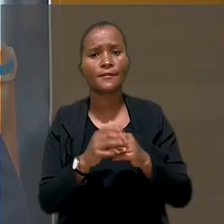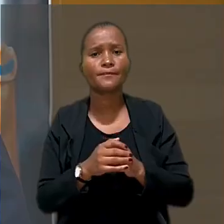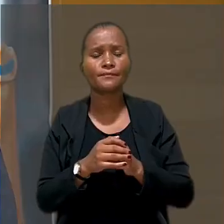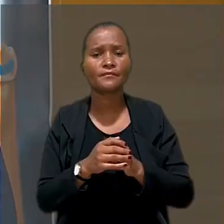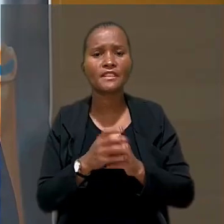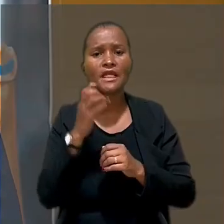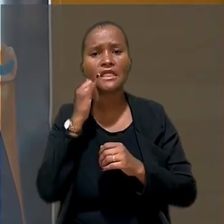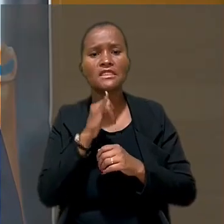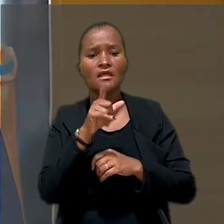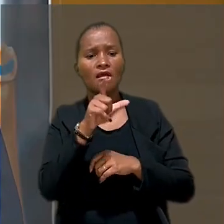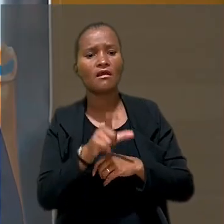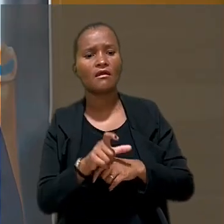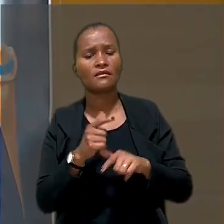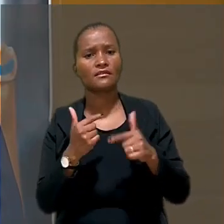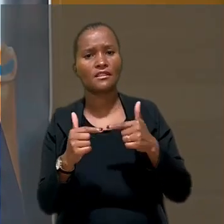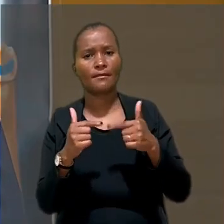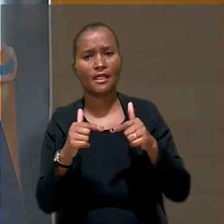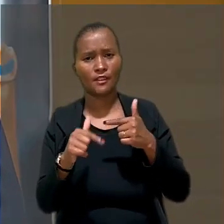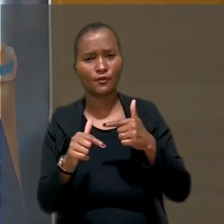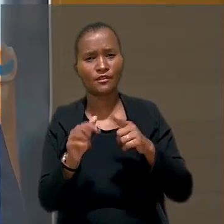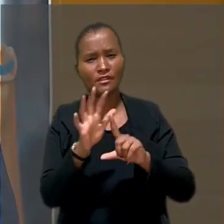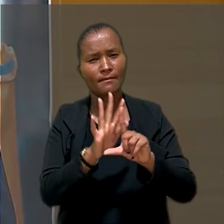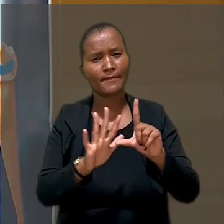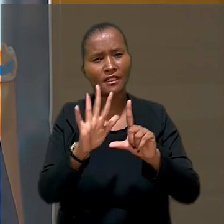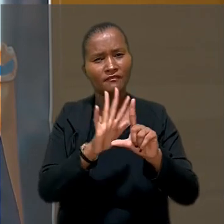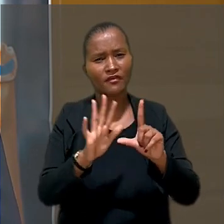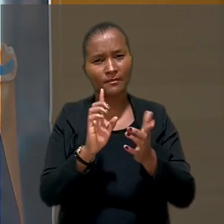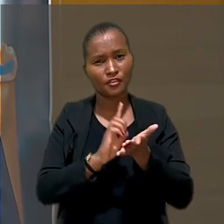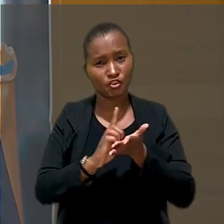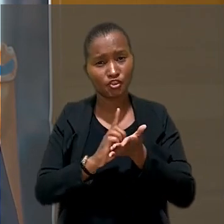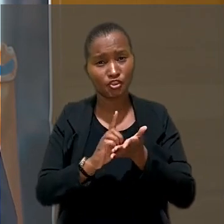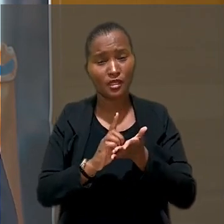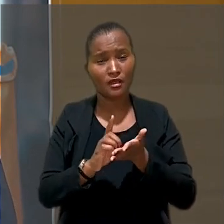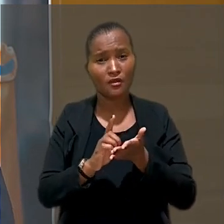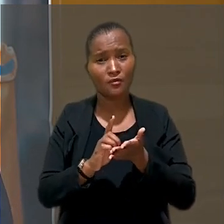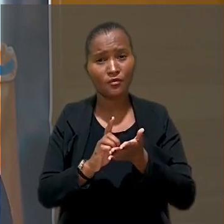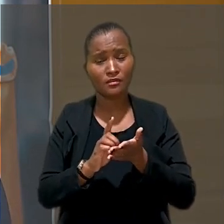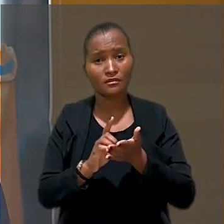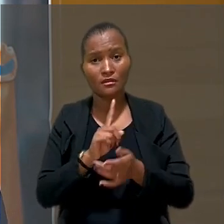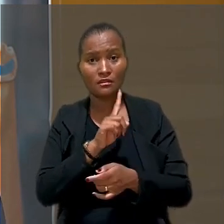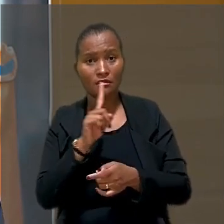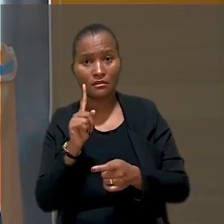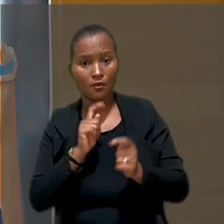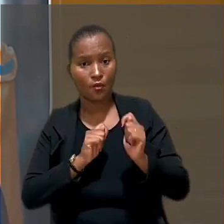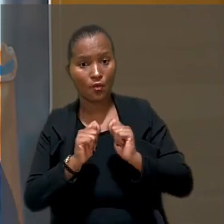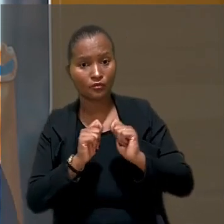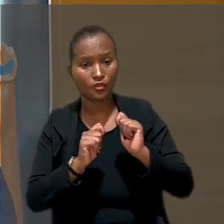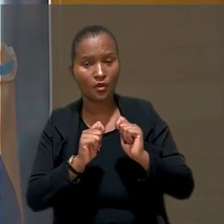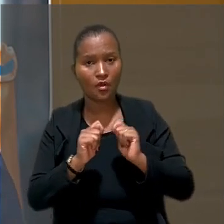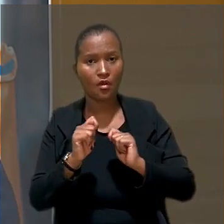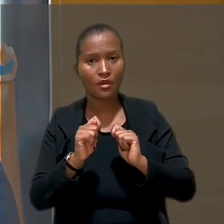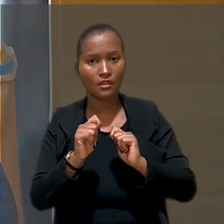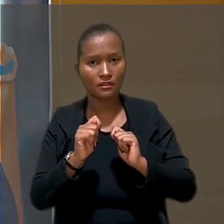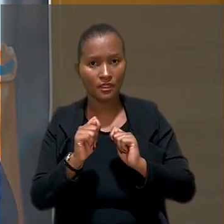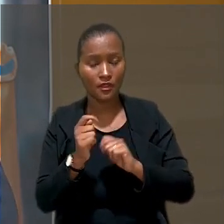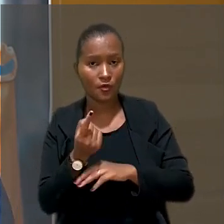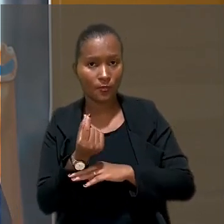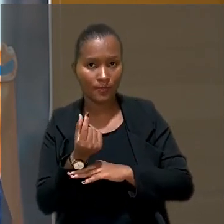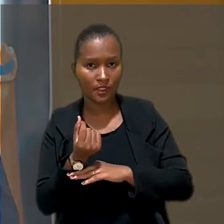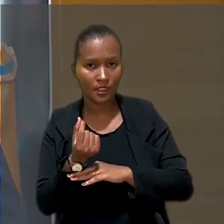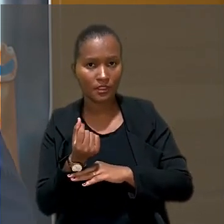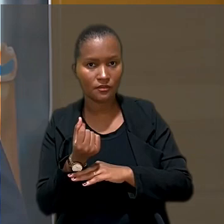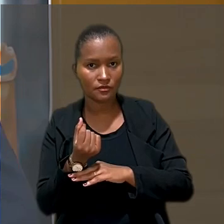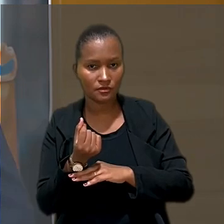jornadas. Se esse trabalhador da plataforma digital ele não controla